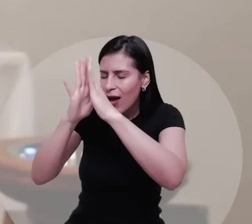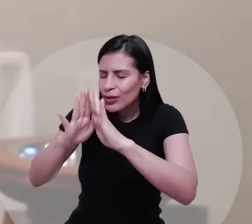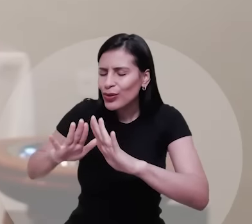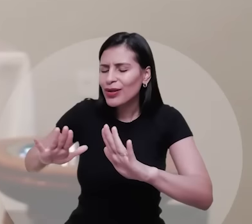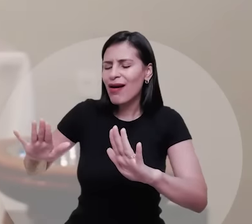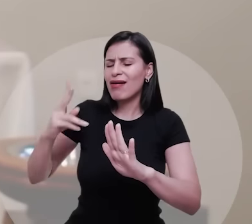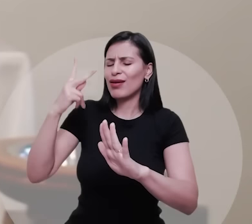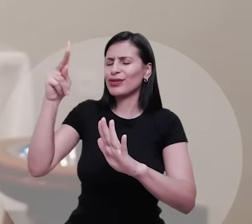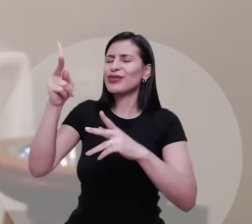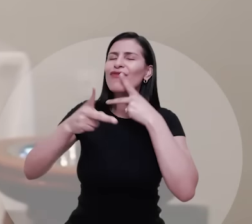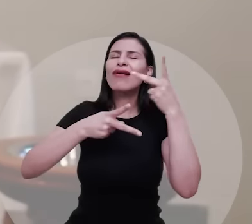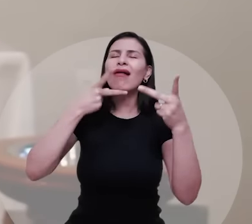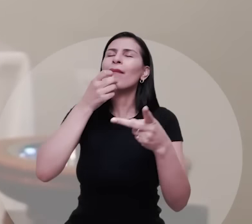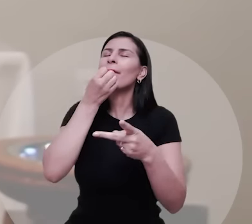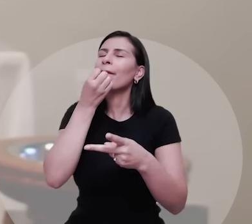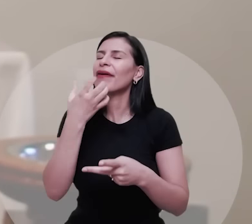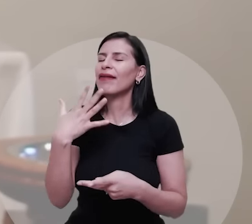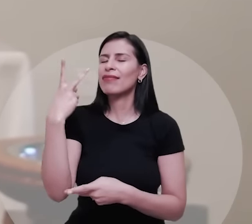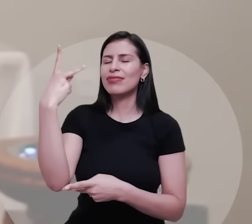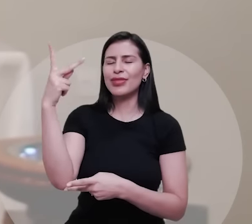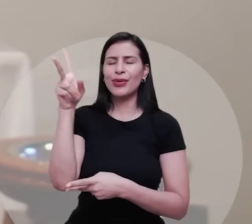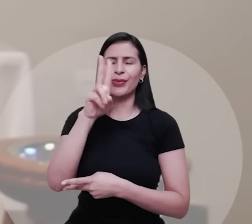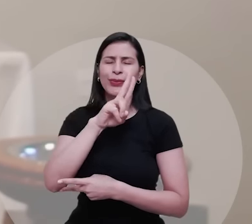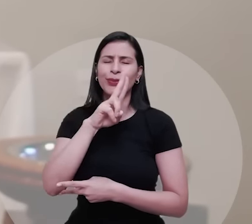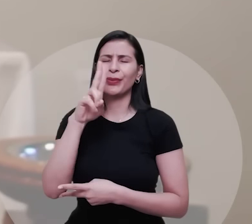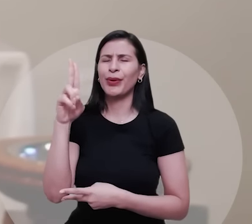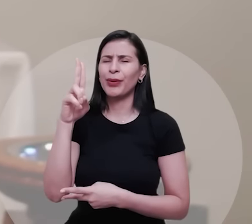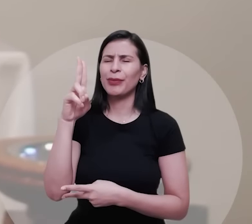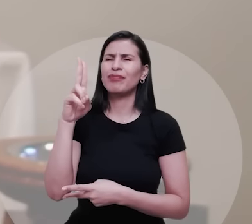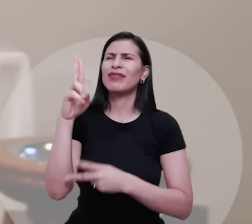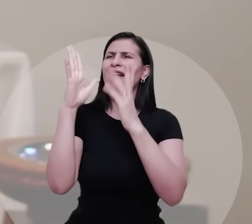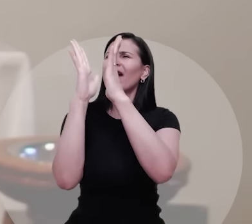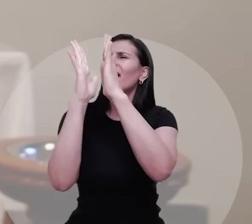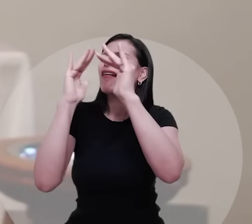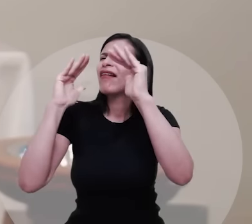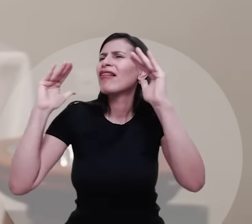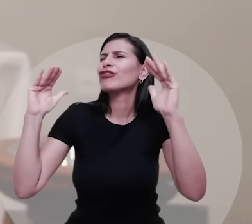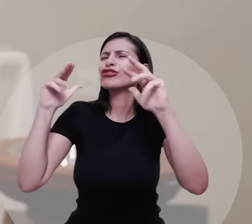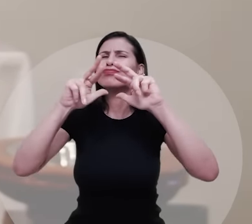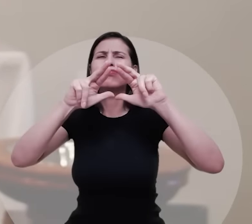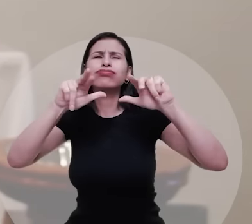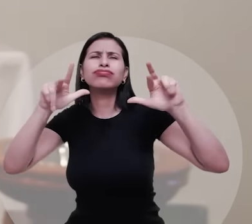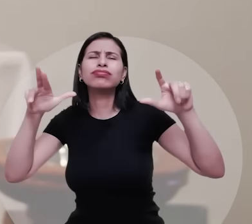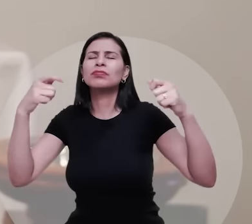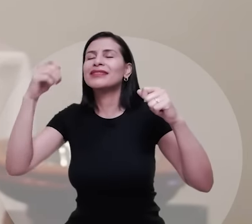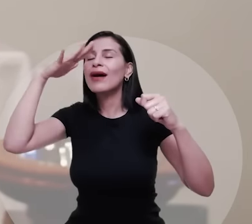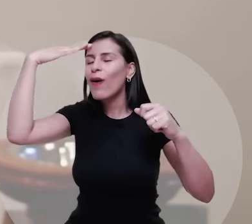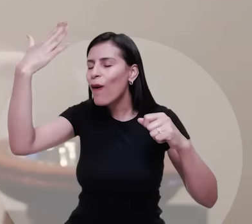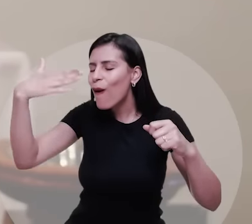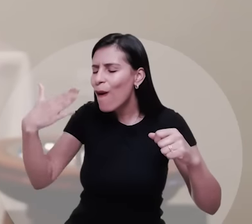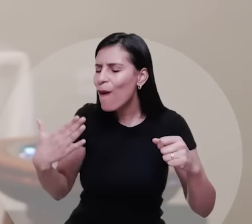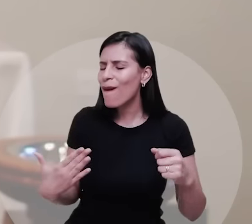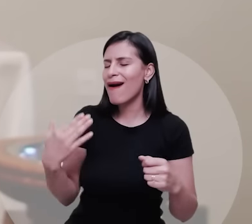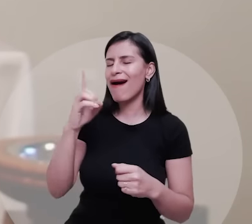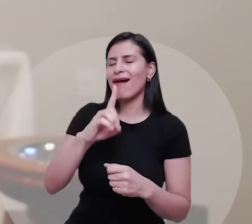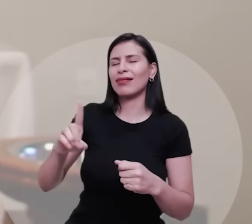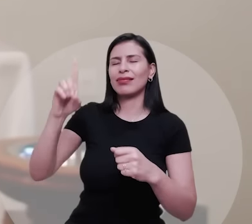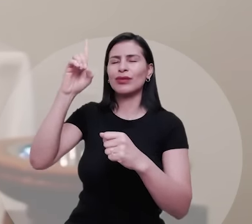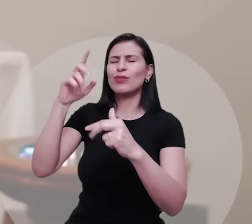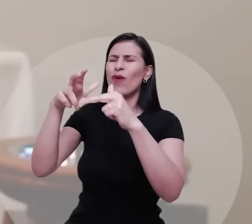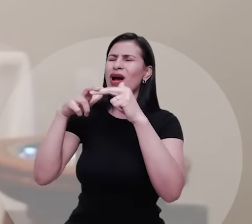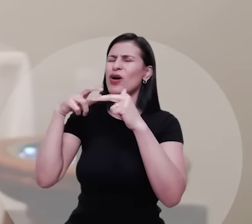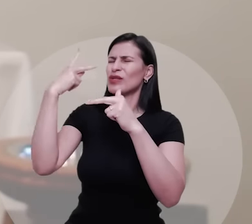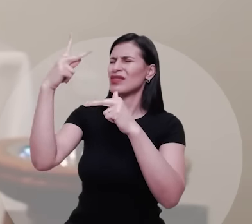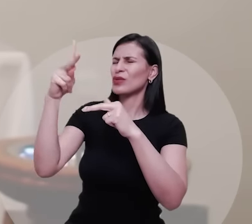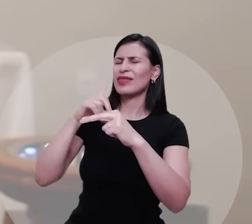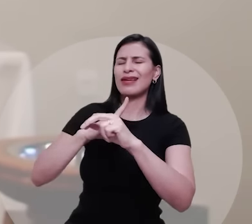Deus de graça e bondade, nos colocamos diante de Ti, reconhecendo a Tua grandiosidade e conclamando